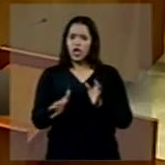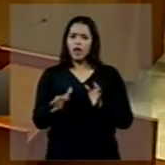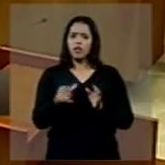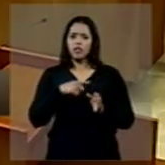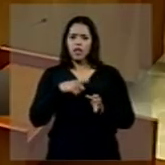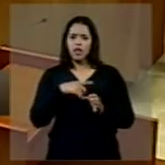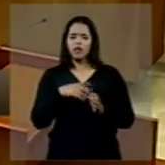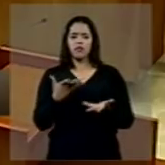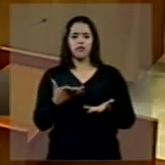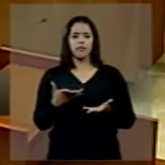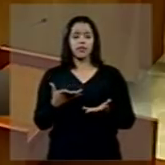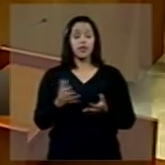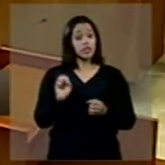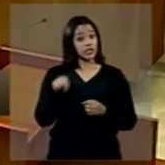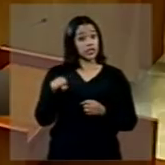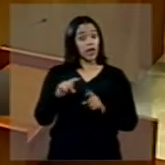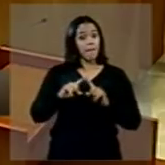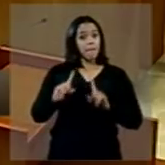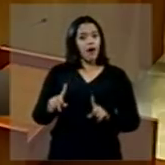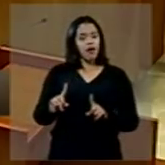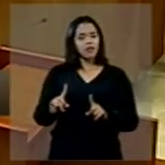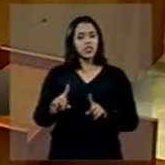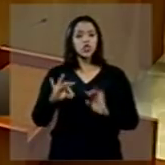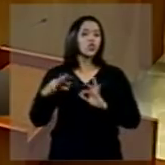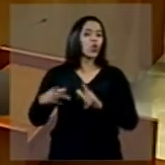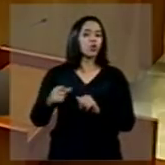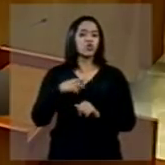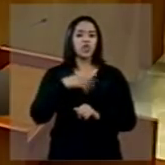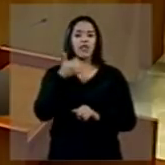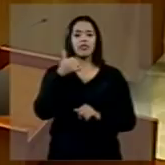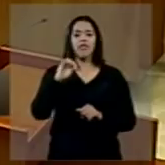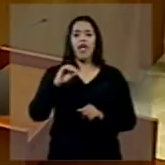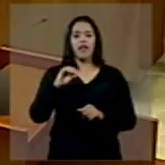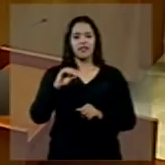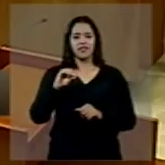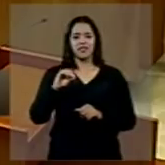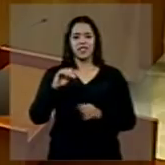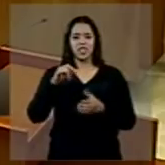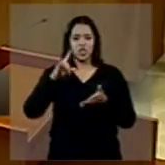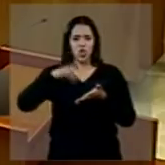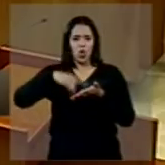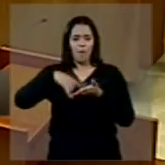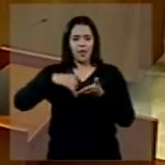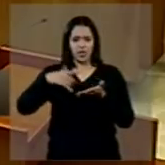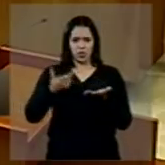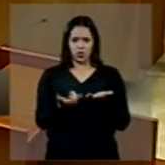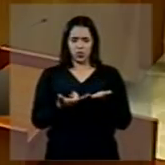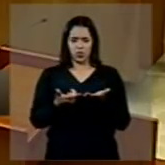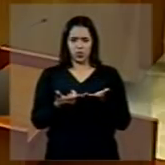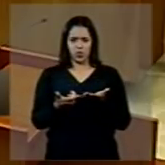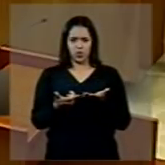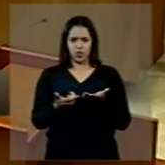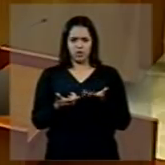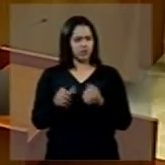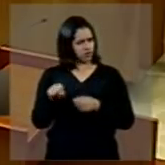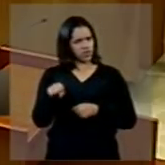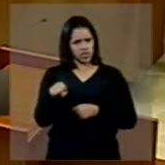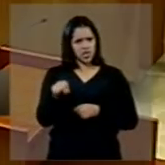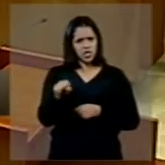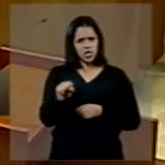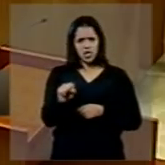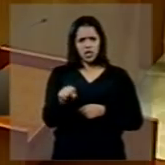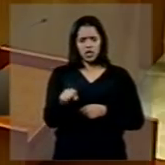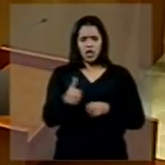identificados individualmente. Só que todos tinham 10 títulos de eleitor. Não, biometricamente. Ah, biometricamente,